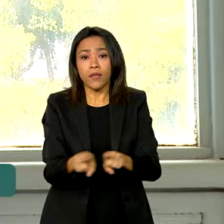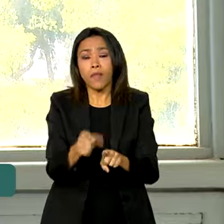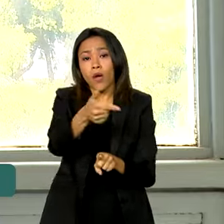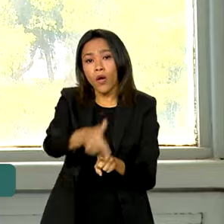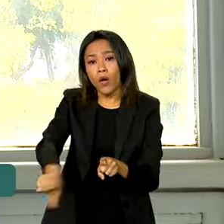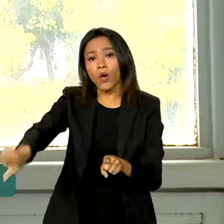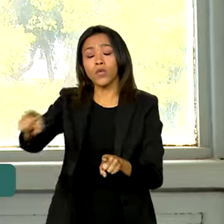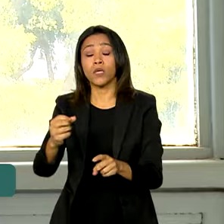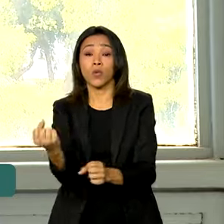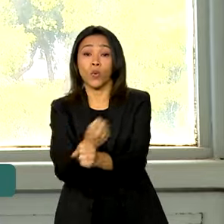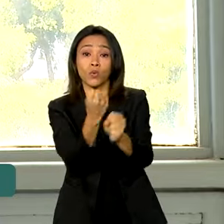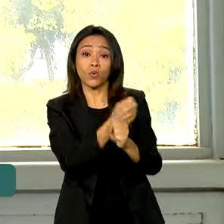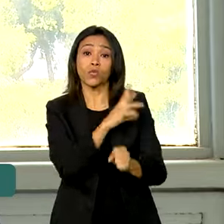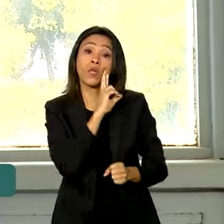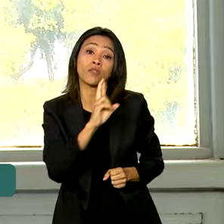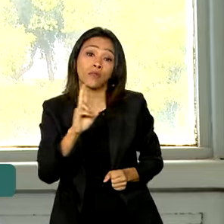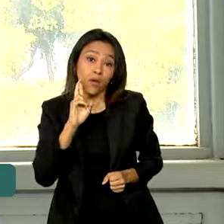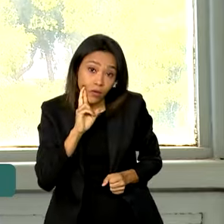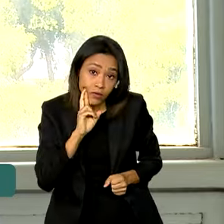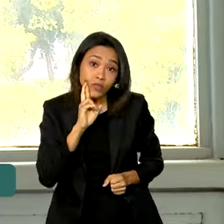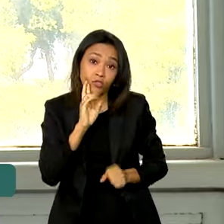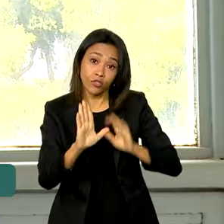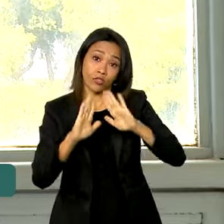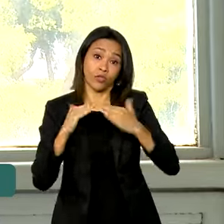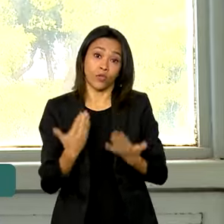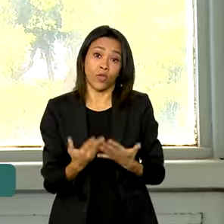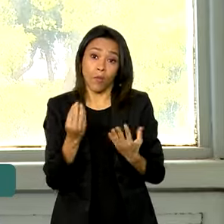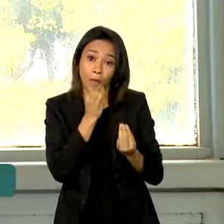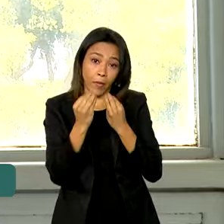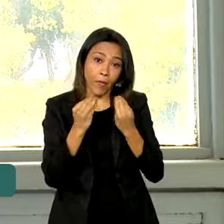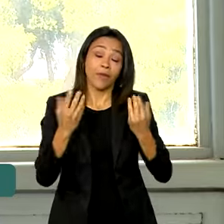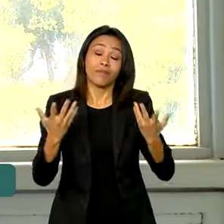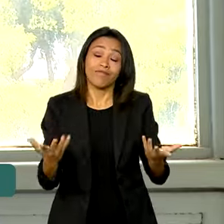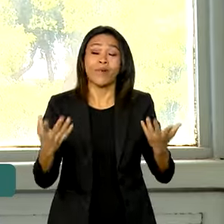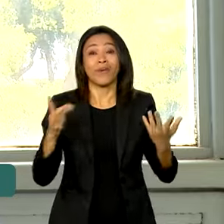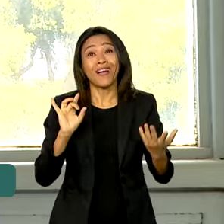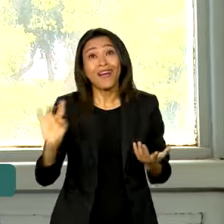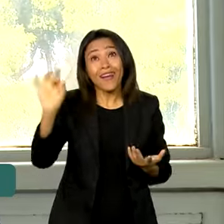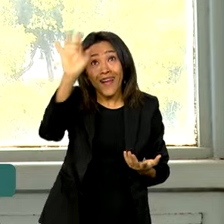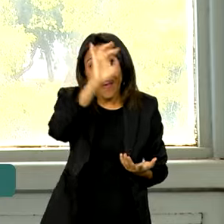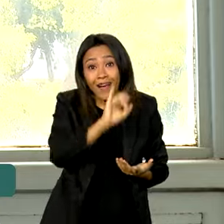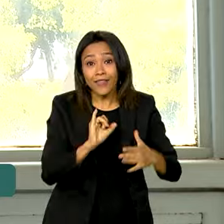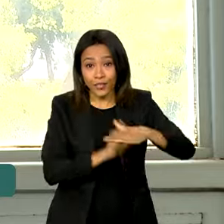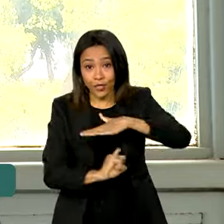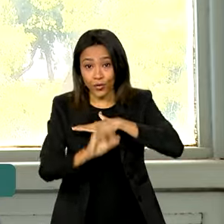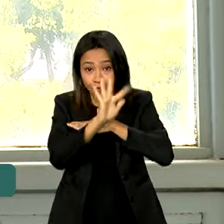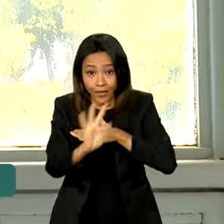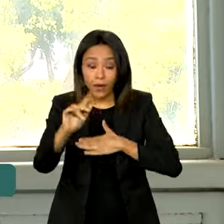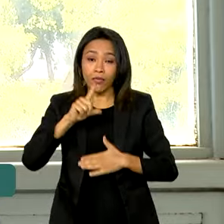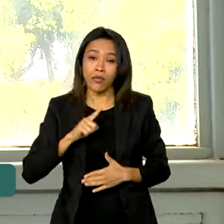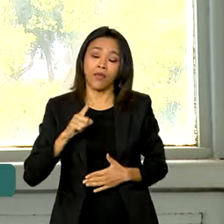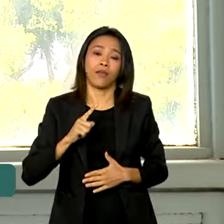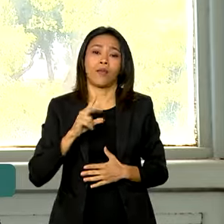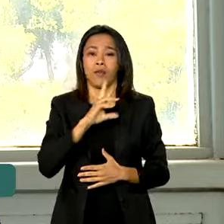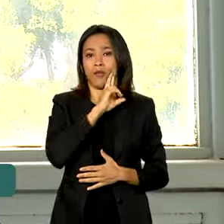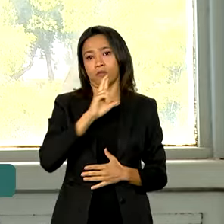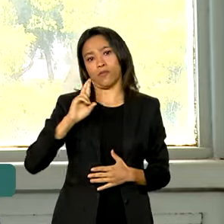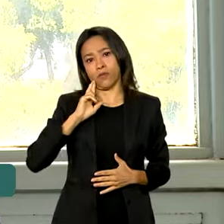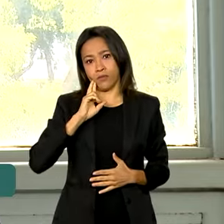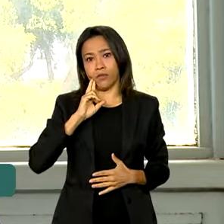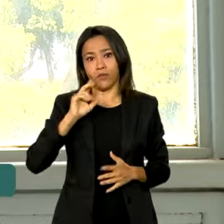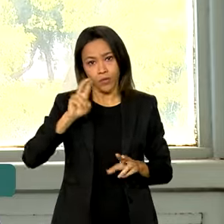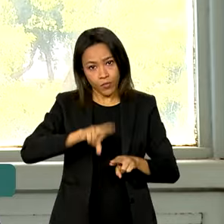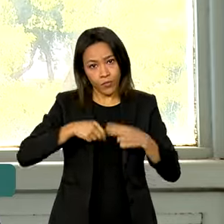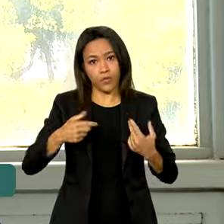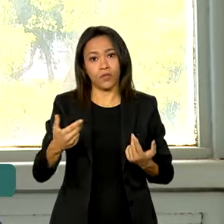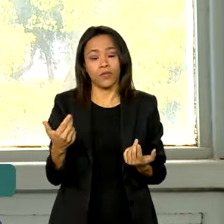construção dos restaurantes estudantis. Então, a meta é que toda unidade tenha um restaurante estudantil. Então, a gente parte dessa premissa,